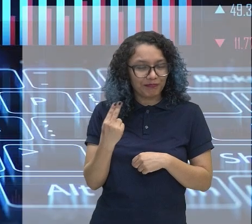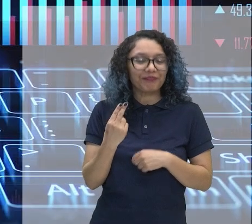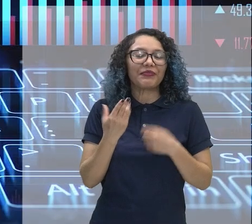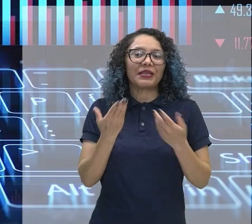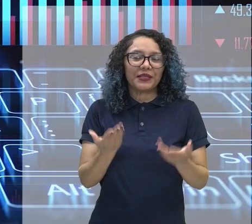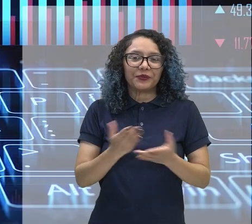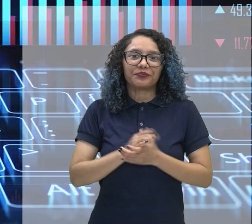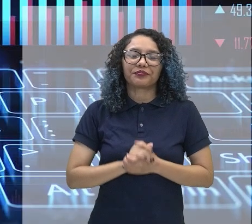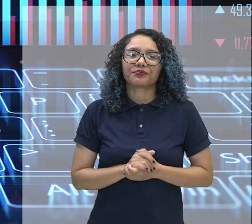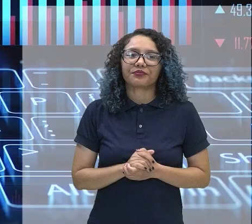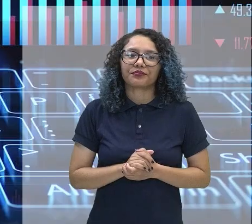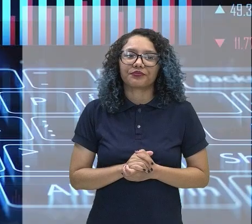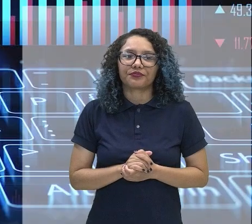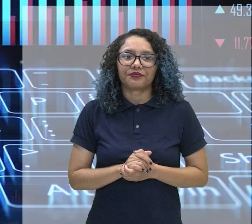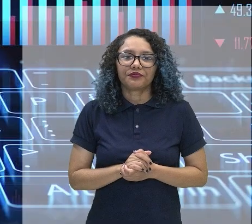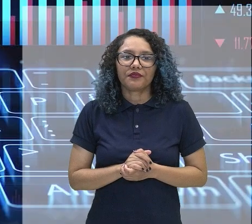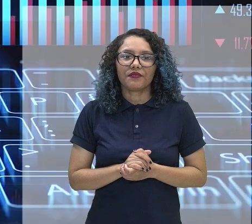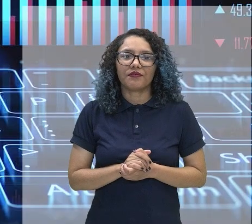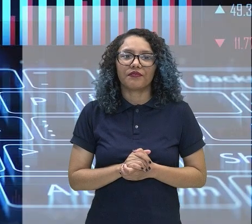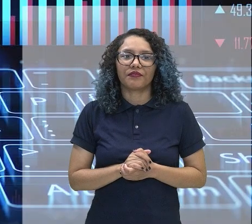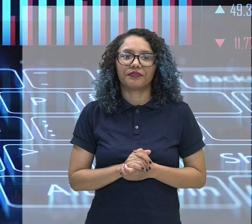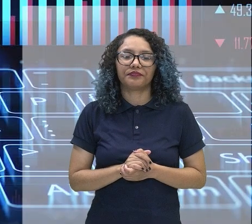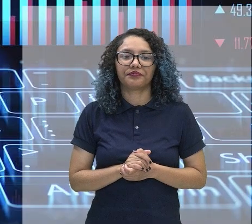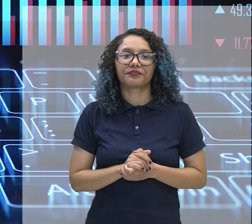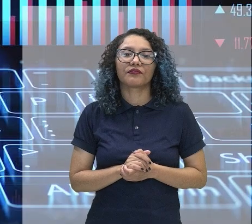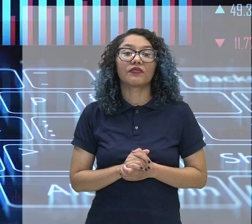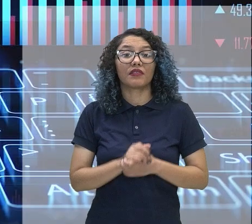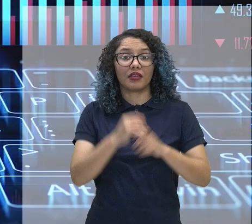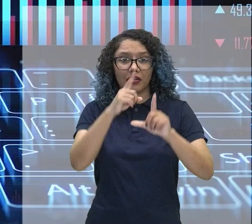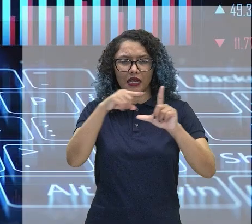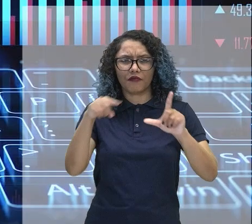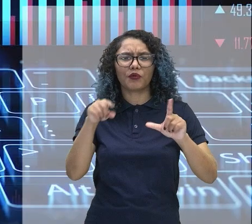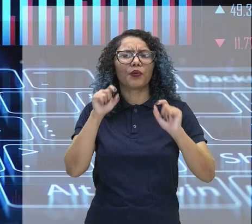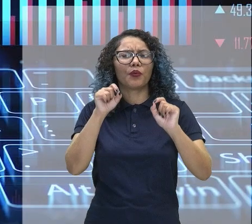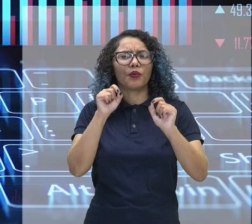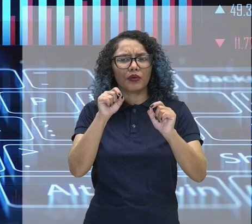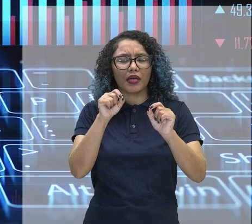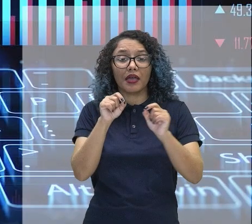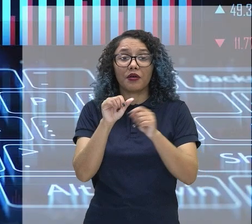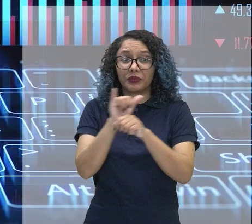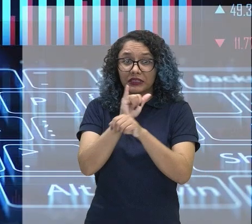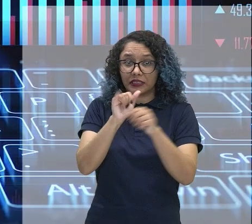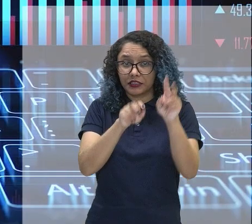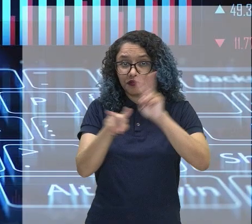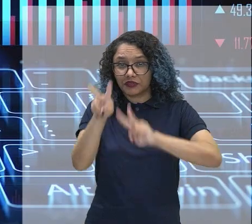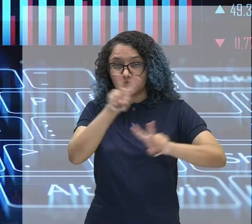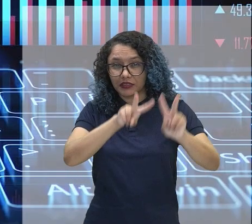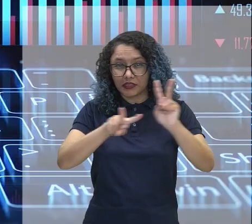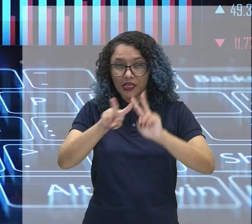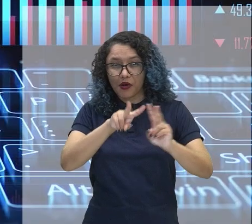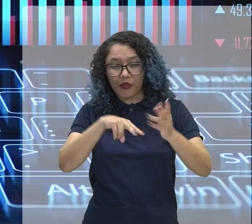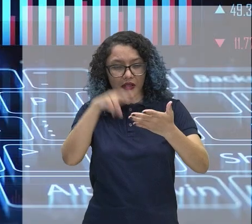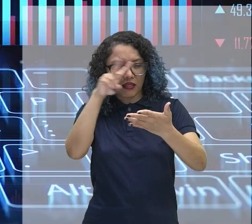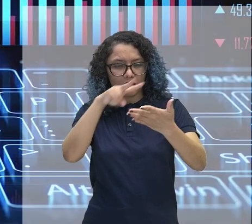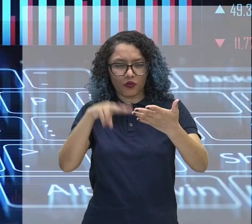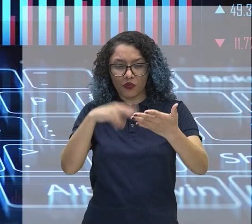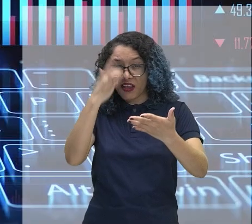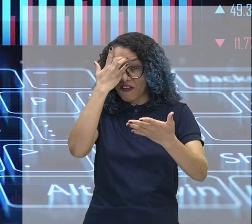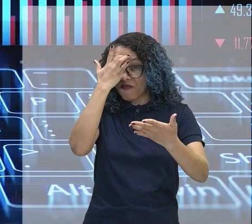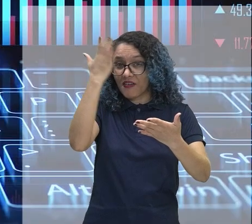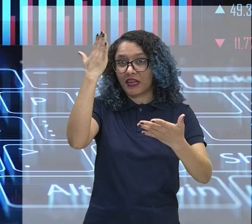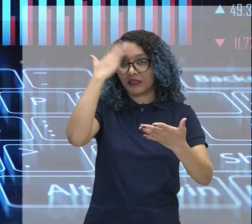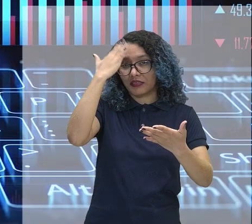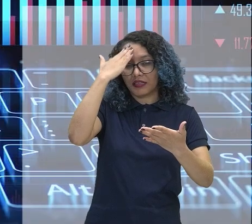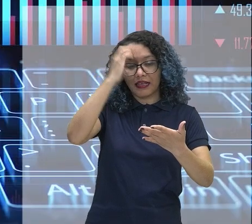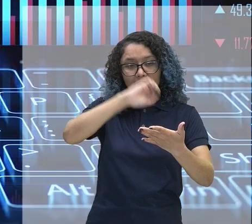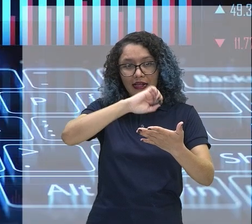só, os gráficos, eles são recursos visuais muito utilizados para facilitar a leitura e compreensão das informações